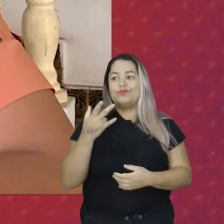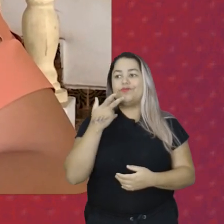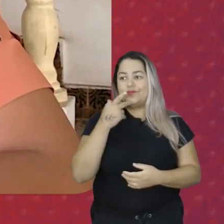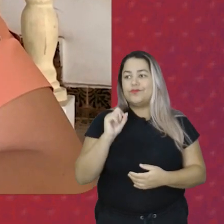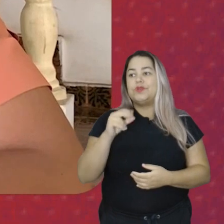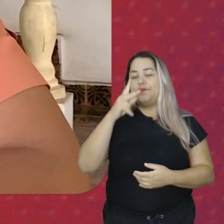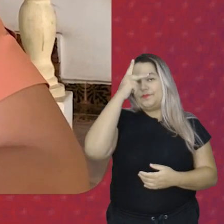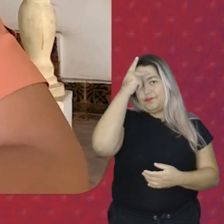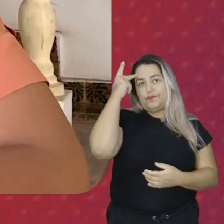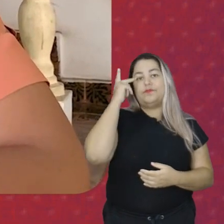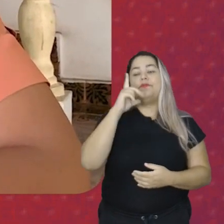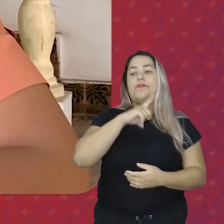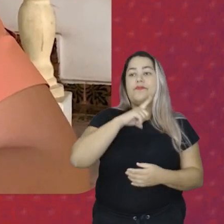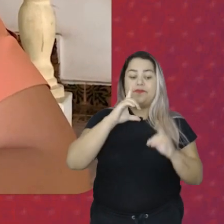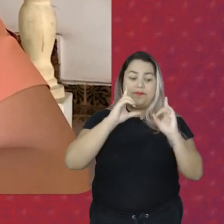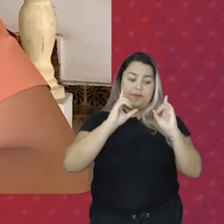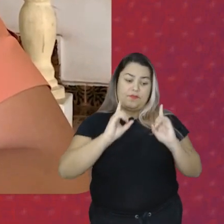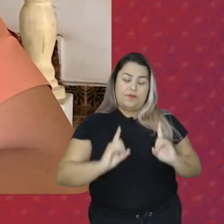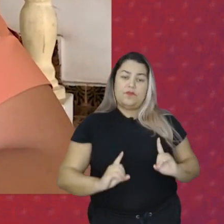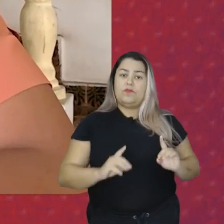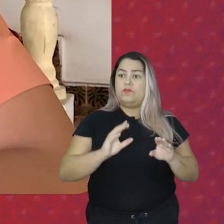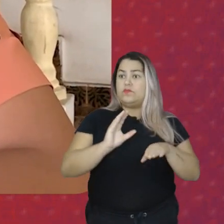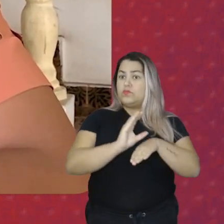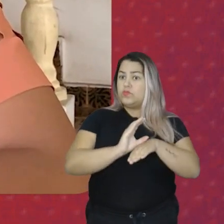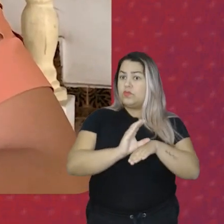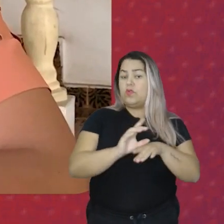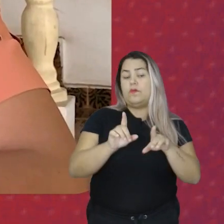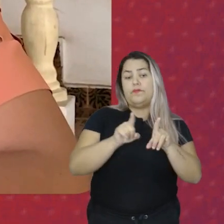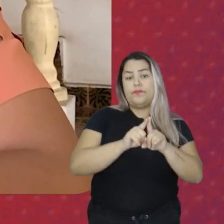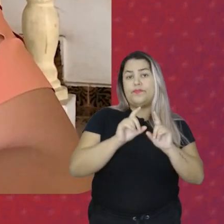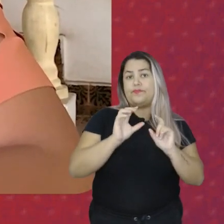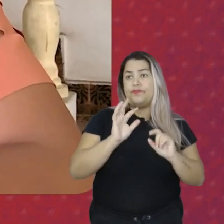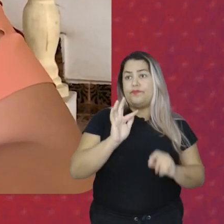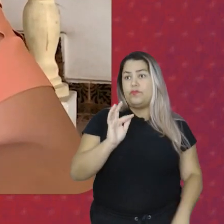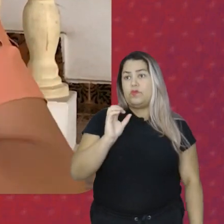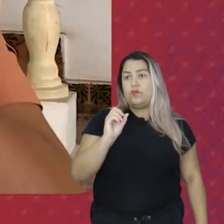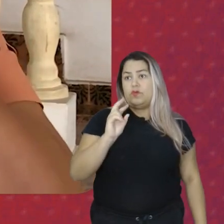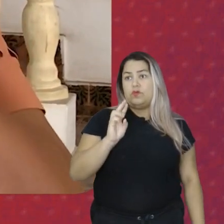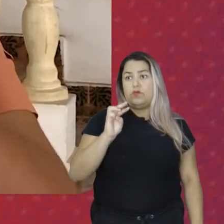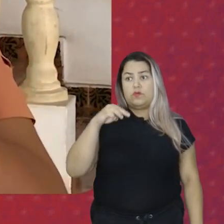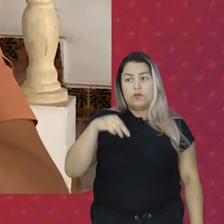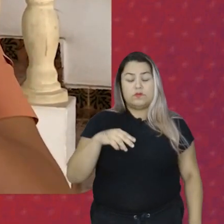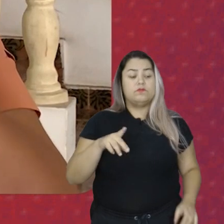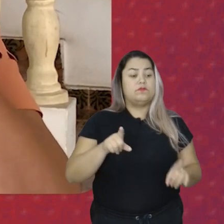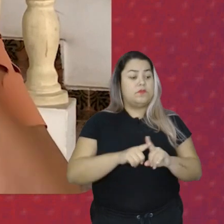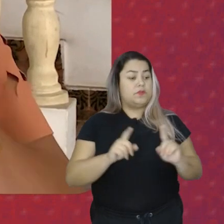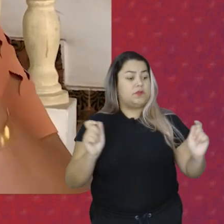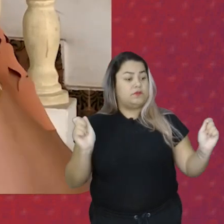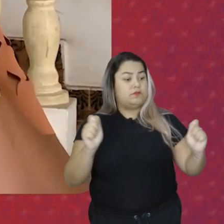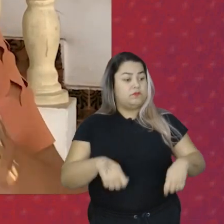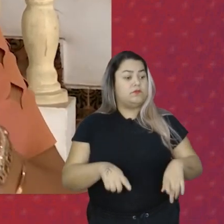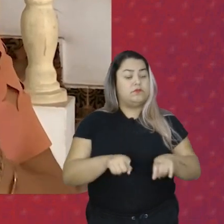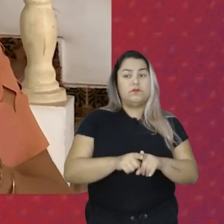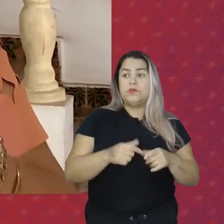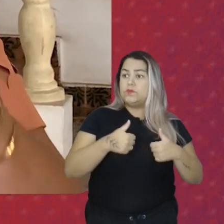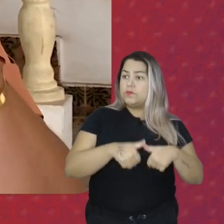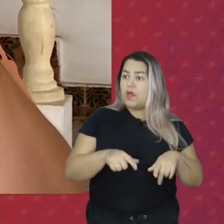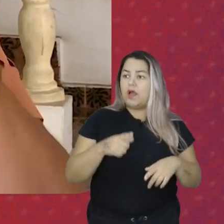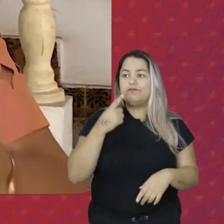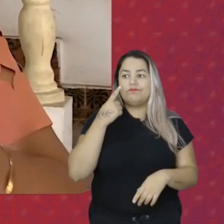as pessoas com deficiência. Os conselhos, os fóruns de pessoas com deficiência precisam estar